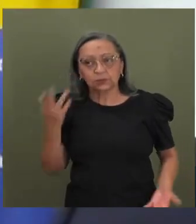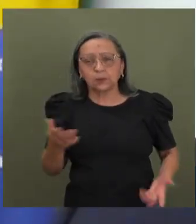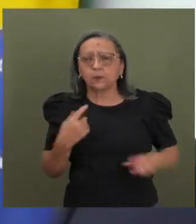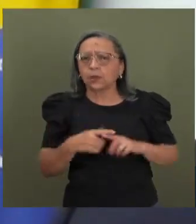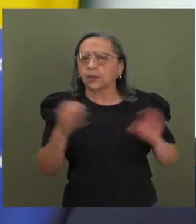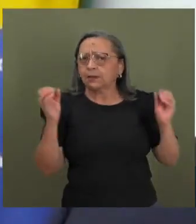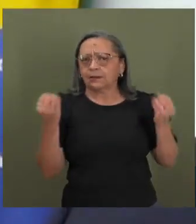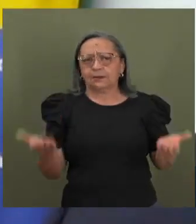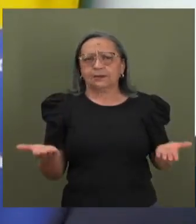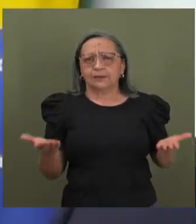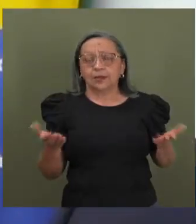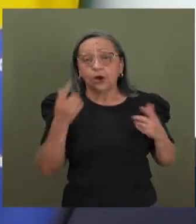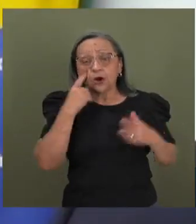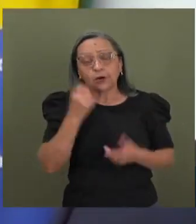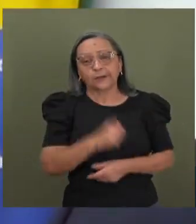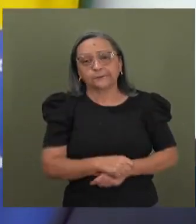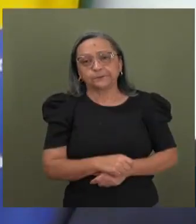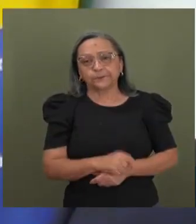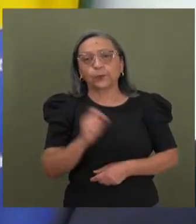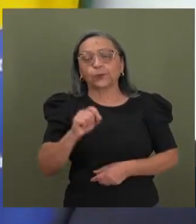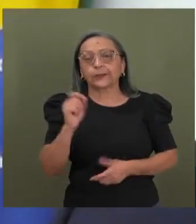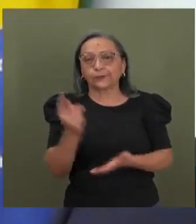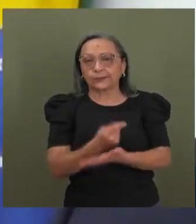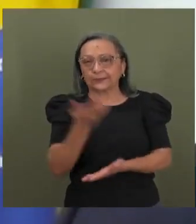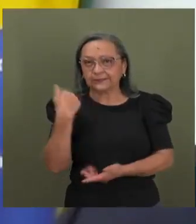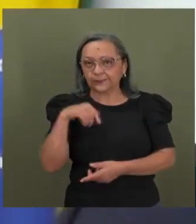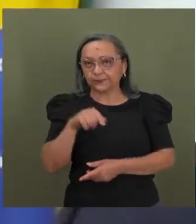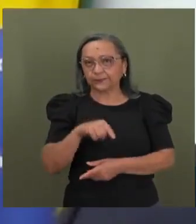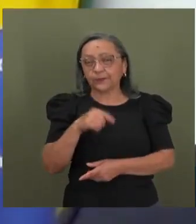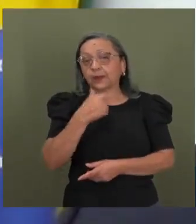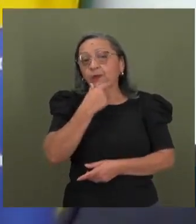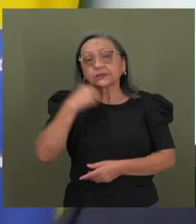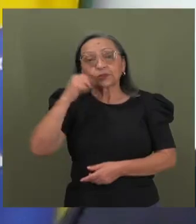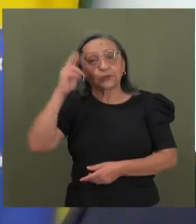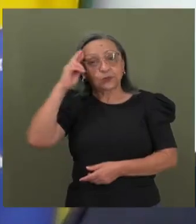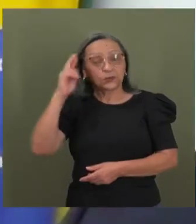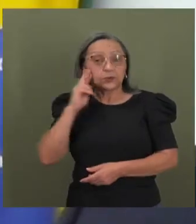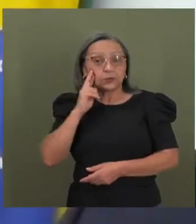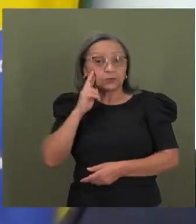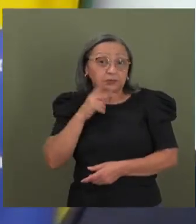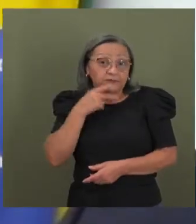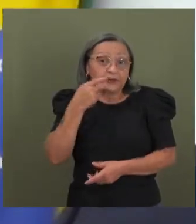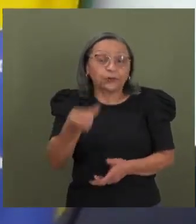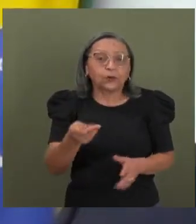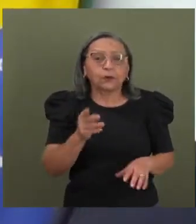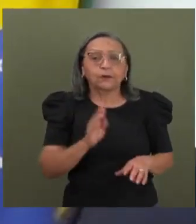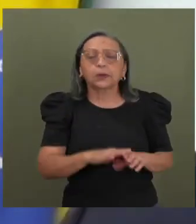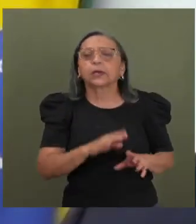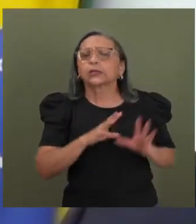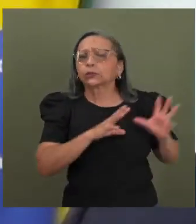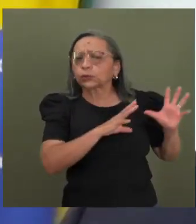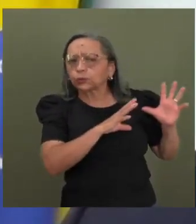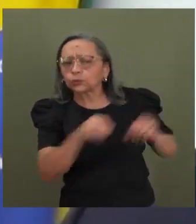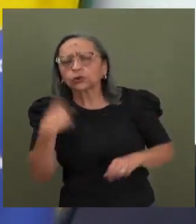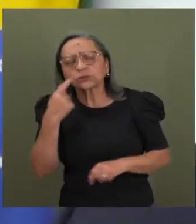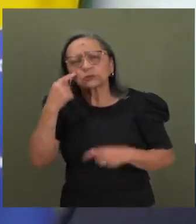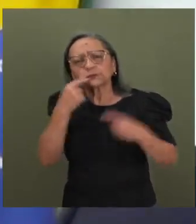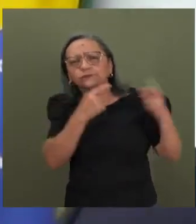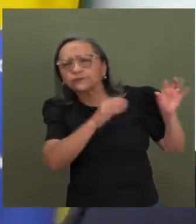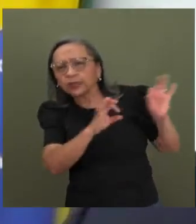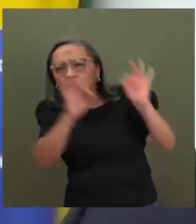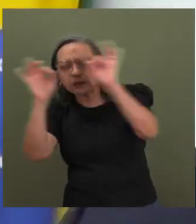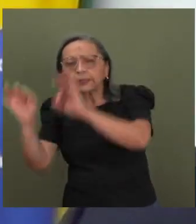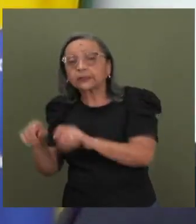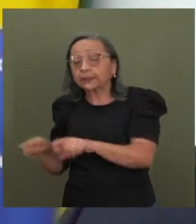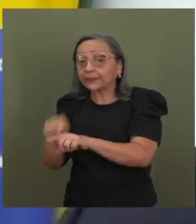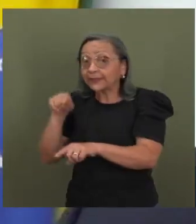o seguinte, olha bem o que aconteceu. O Rodrigo Pacheco disse, depois de tudo que nós estamos vendo, inclusive desse